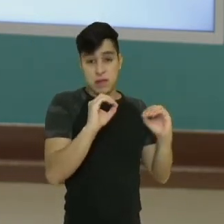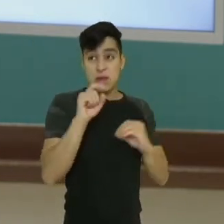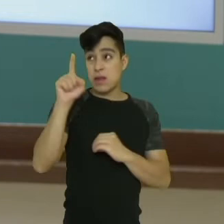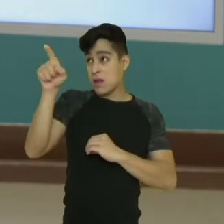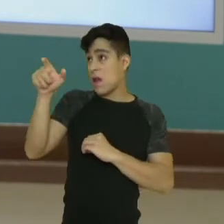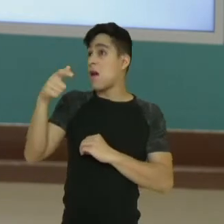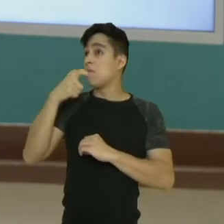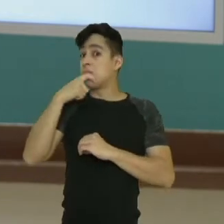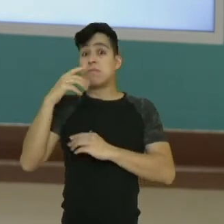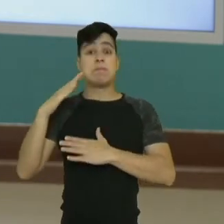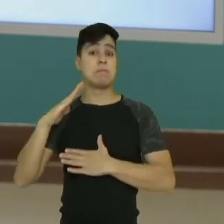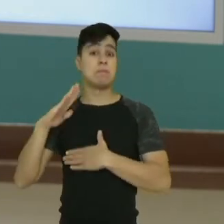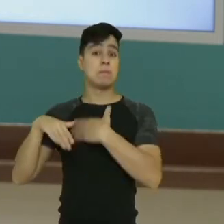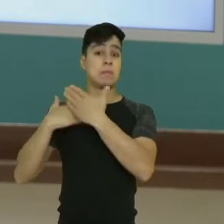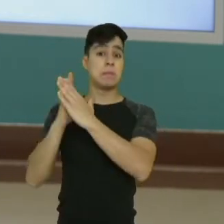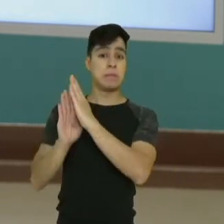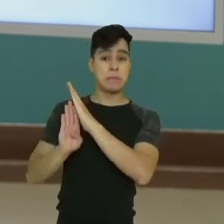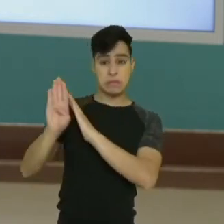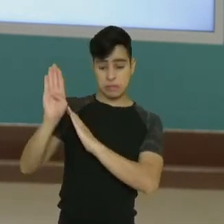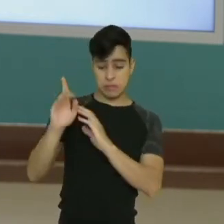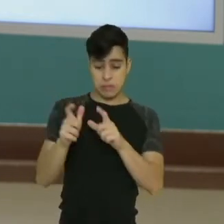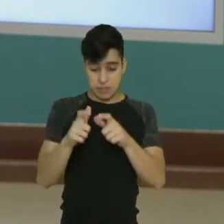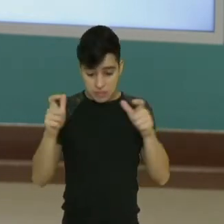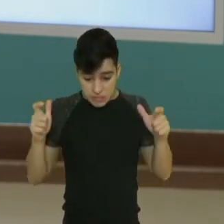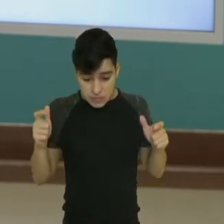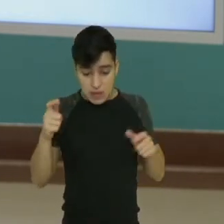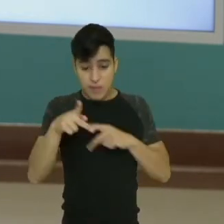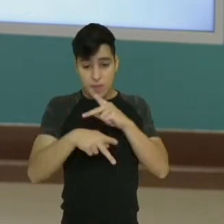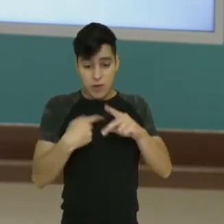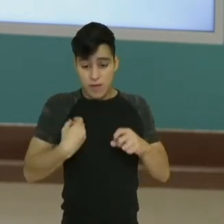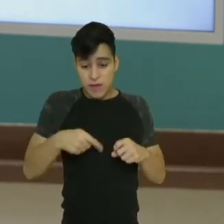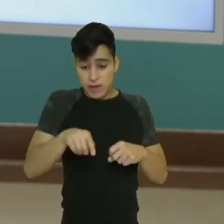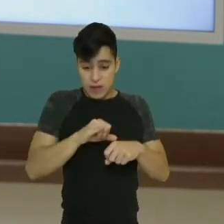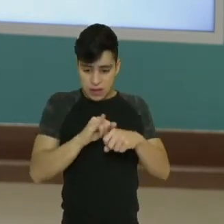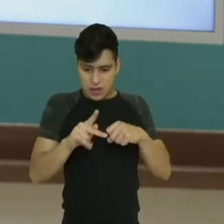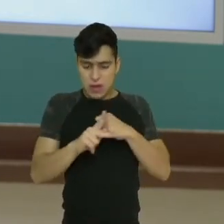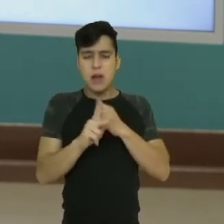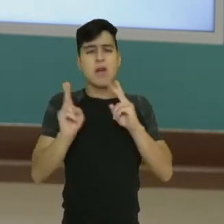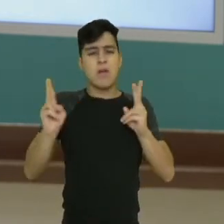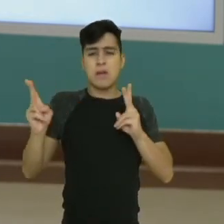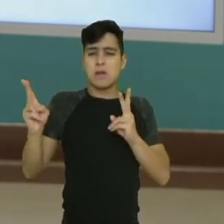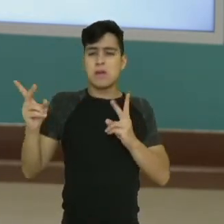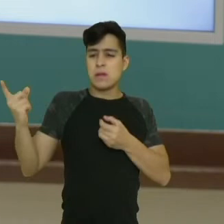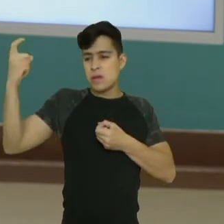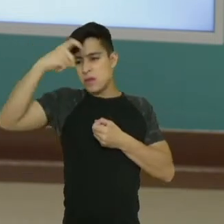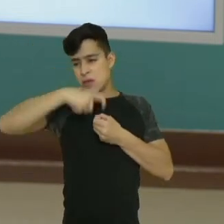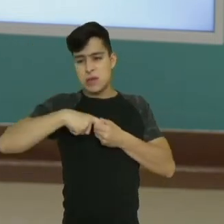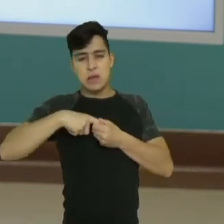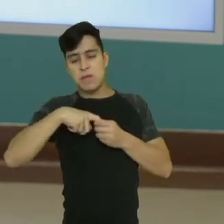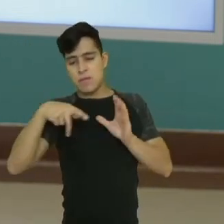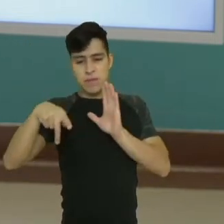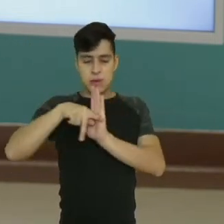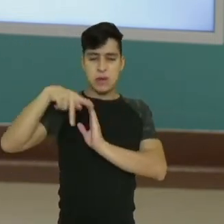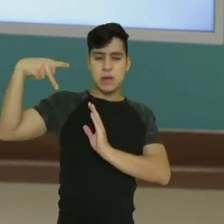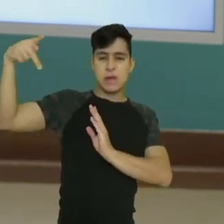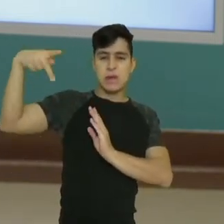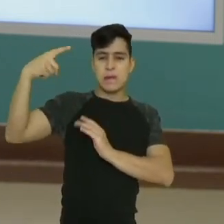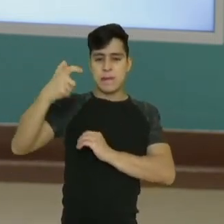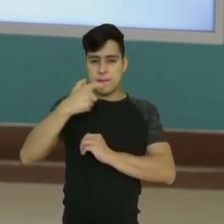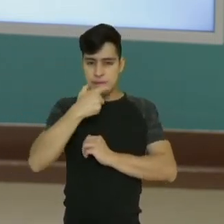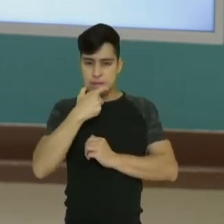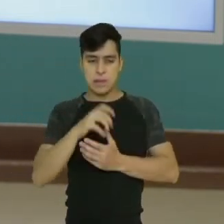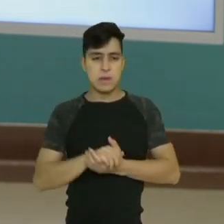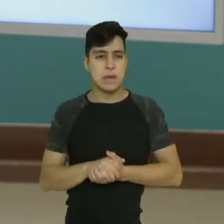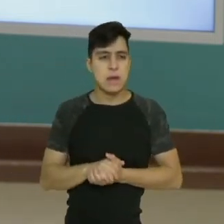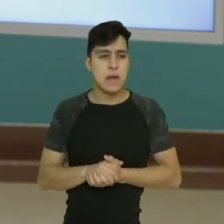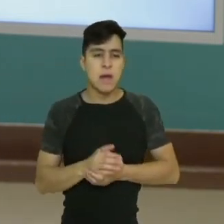um país desenvolvido, a maioria do pessoal lá então decidiu em continuar como território aí do Reino Unido. E